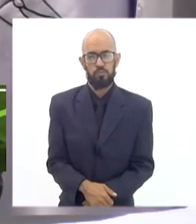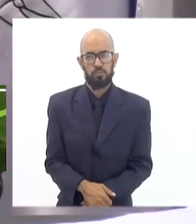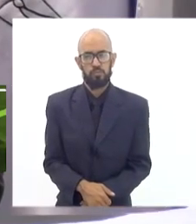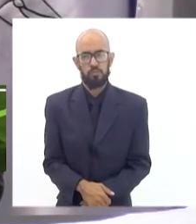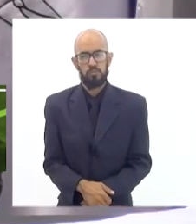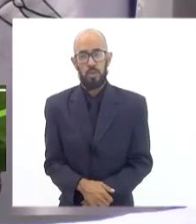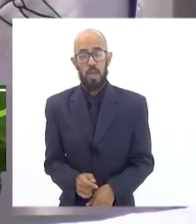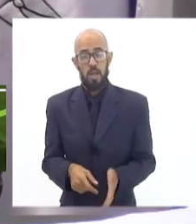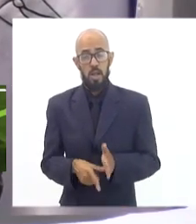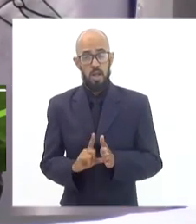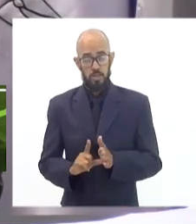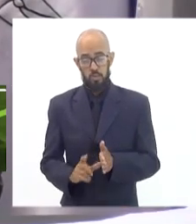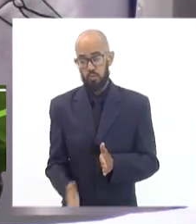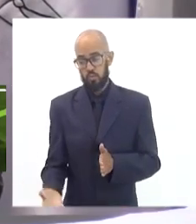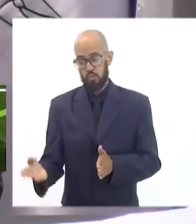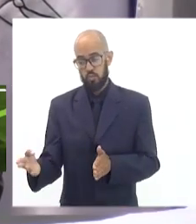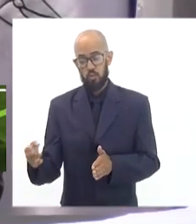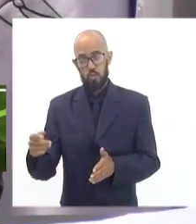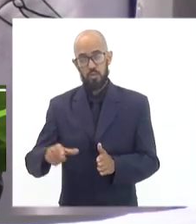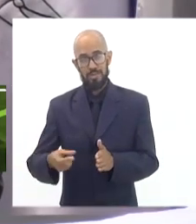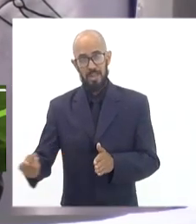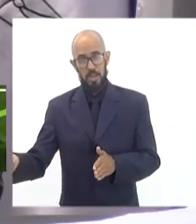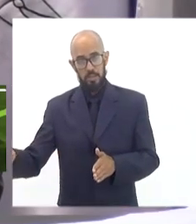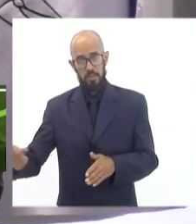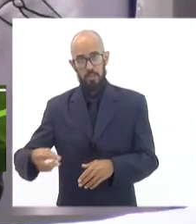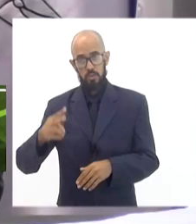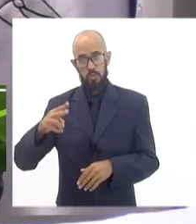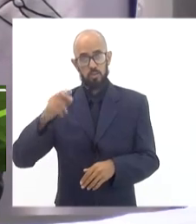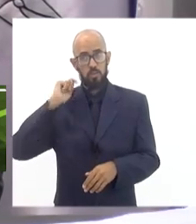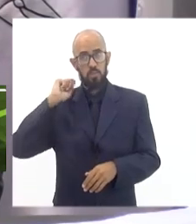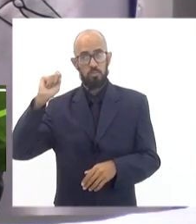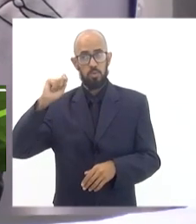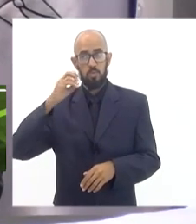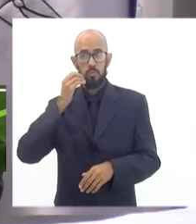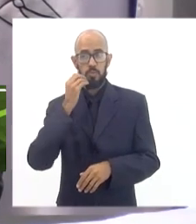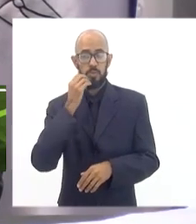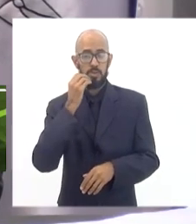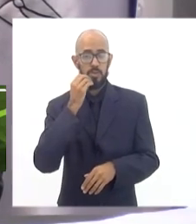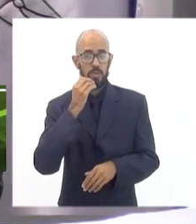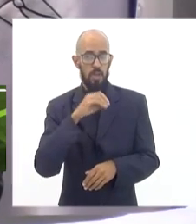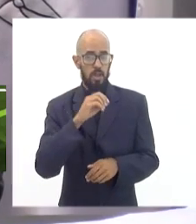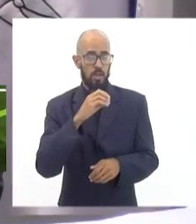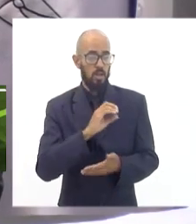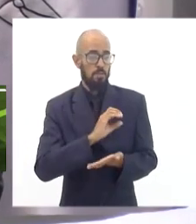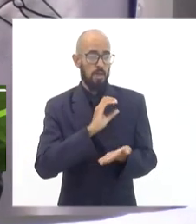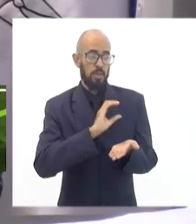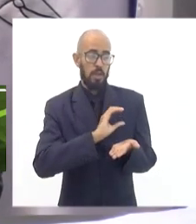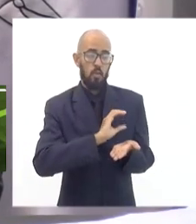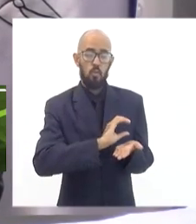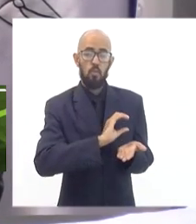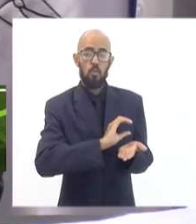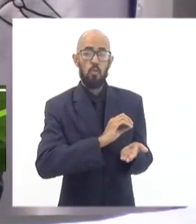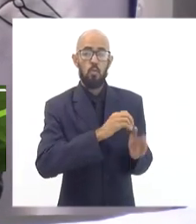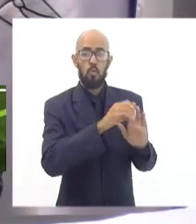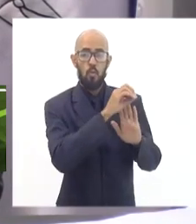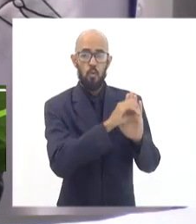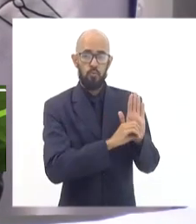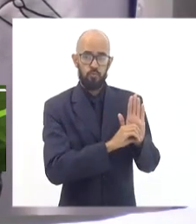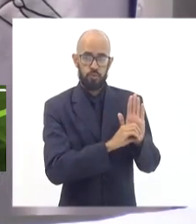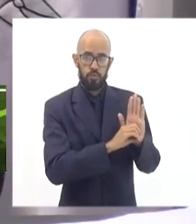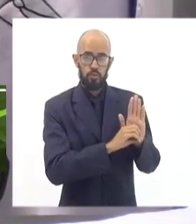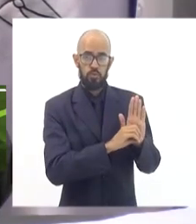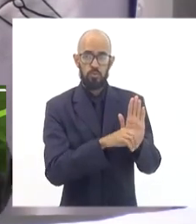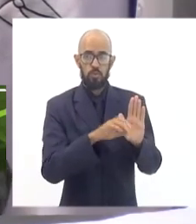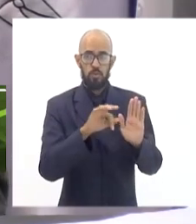sair daí Abreu poderia oficiar o secretário de fazenda via o é a